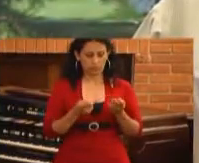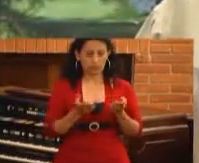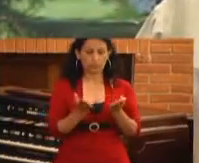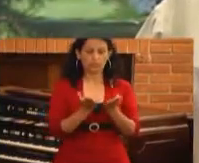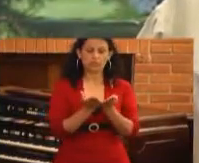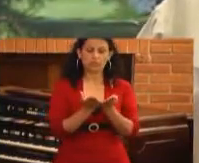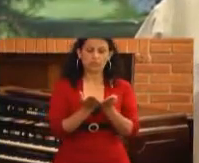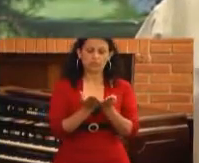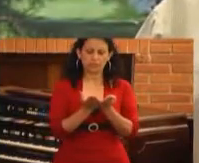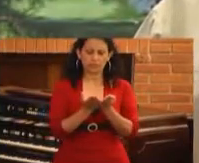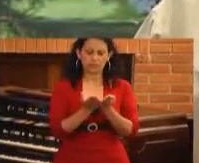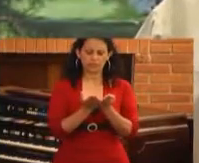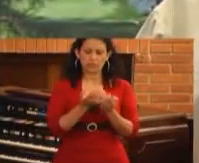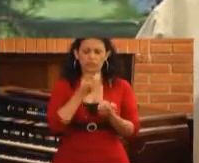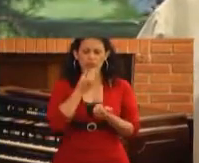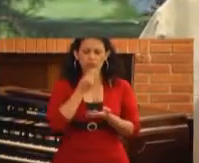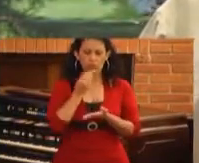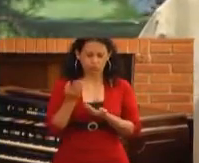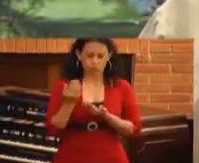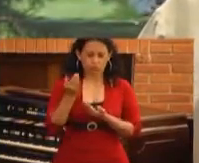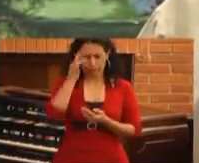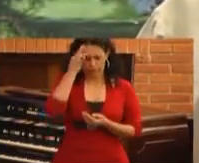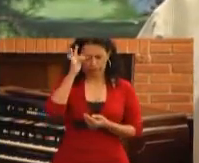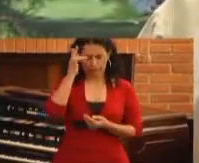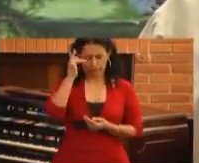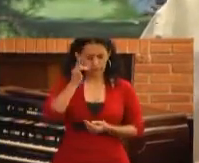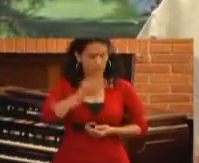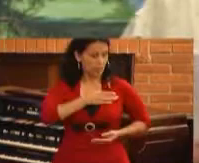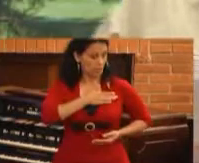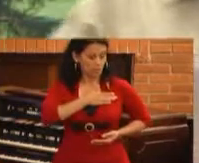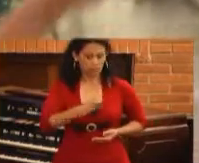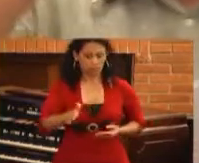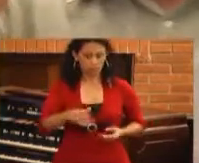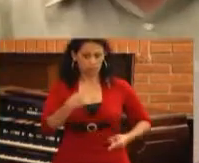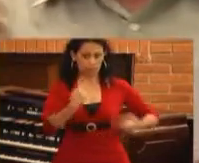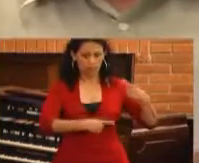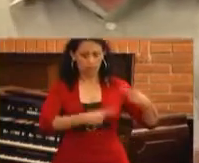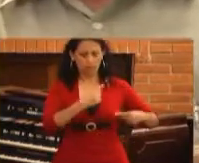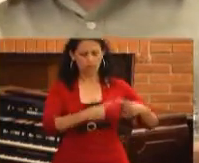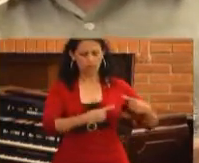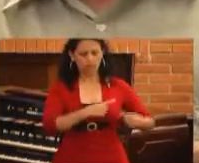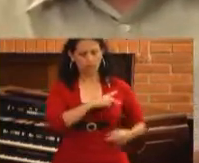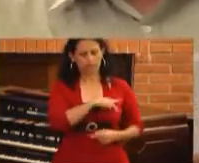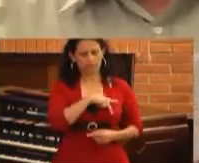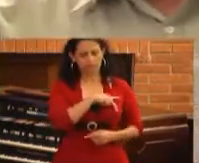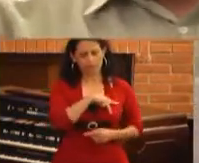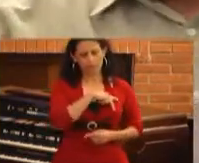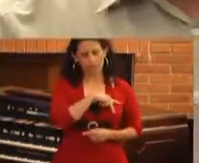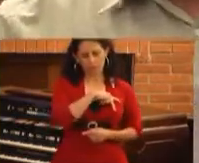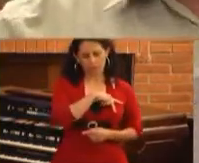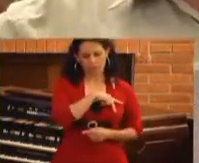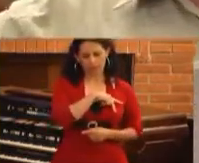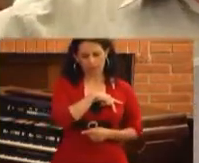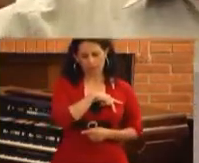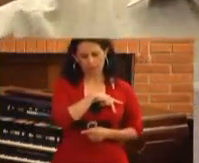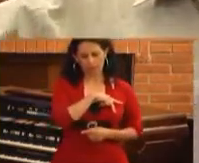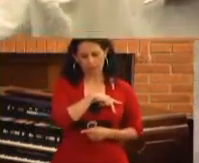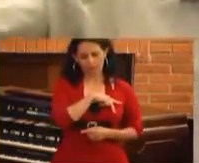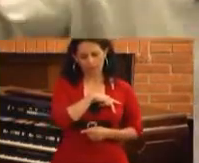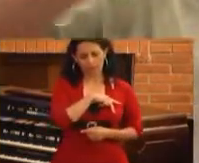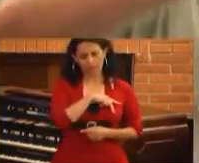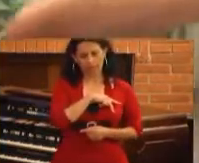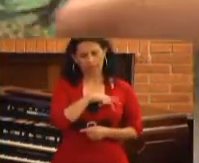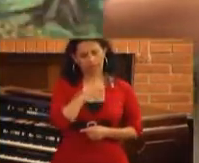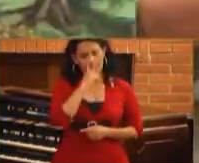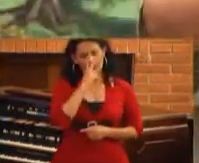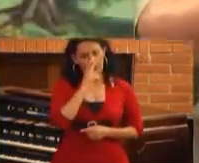ele detestava, a versão paulina, e que o único que realmente viveu o cristianismo foi Cristo. Em